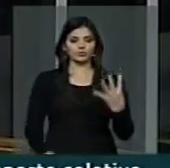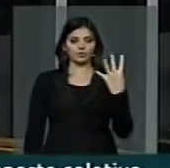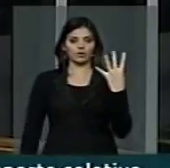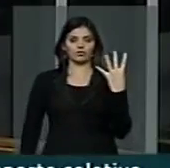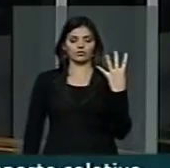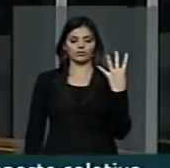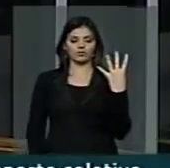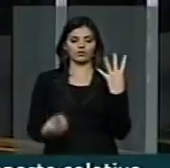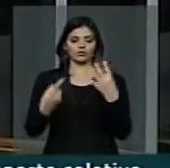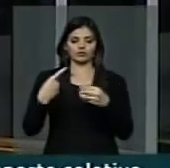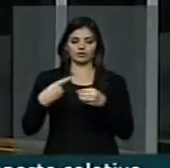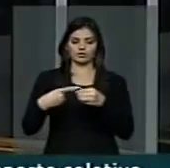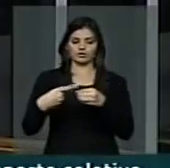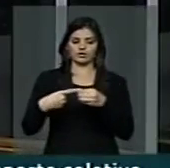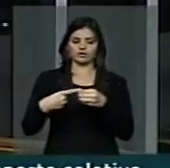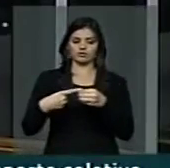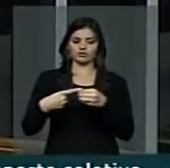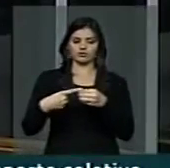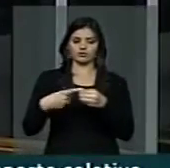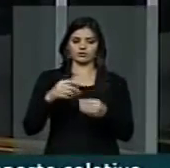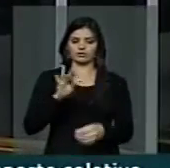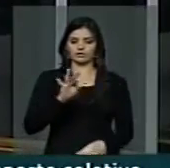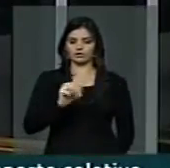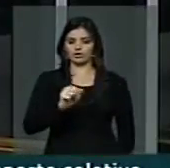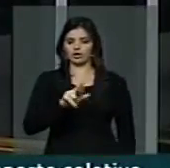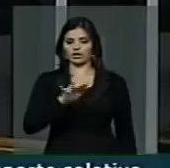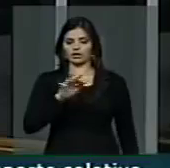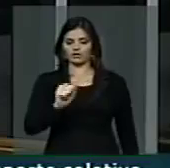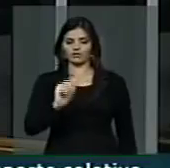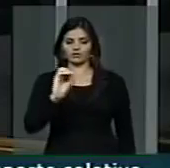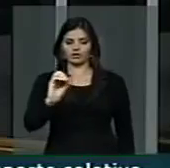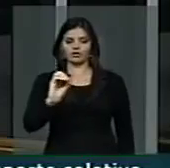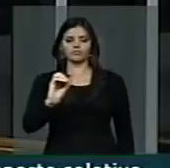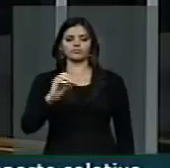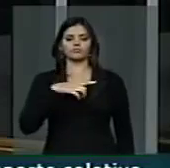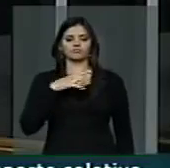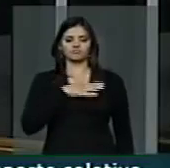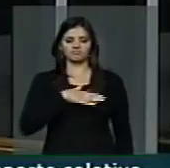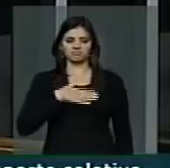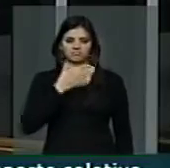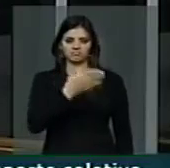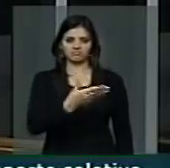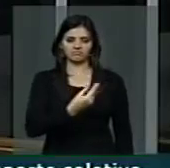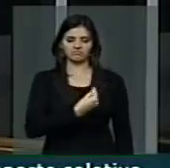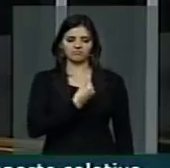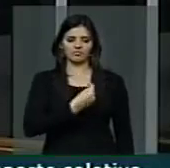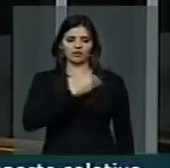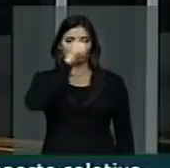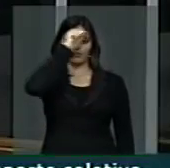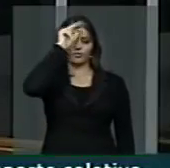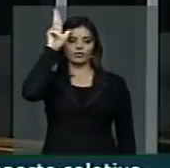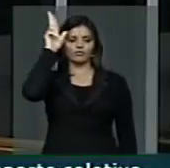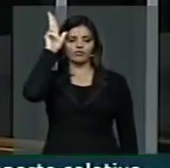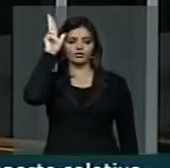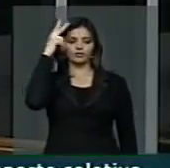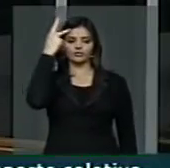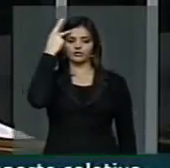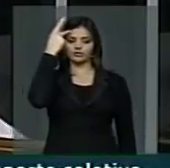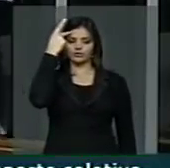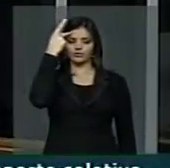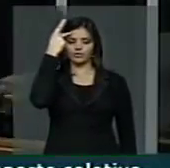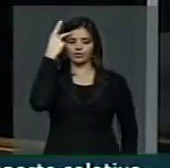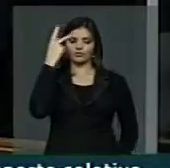cidades que têm tarifa zero. Temos a honra de ter aqui o nosso prefeito de Agudos, em São Paulo, que é